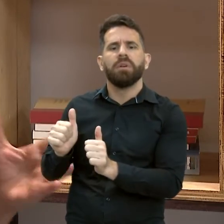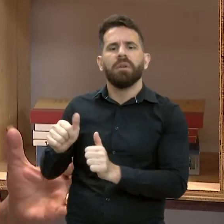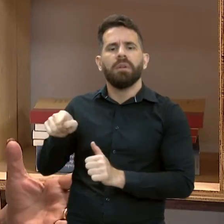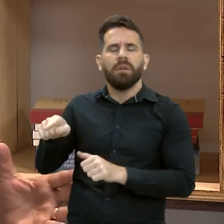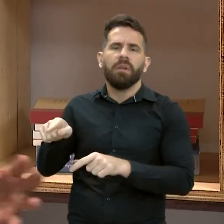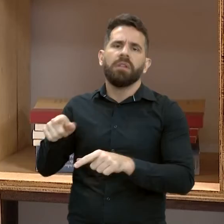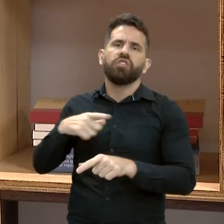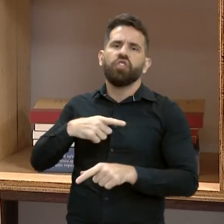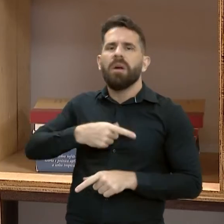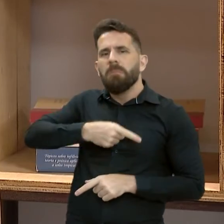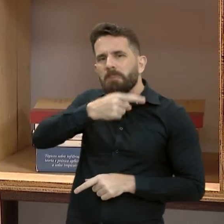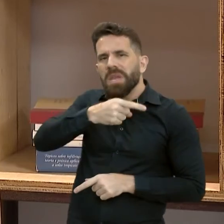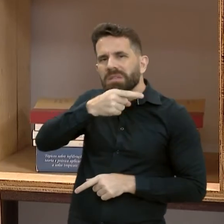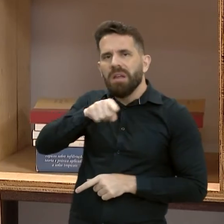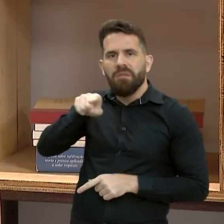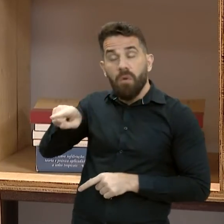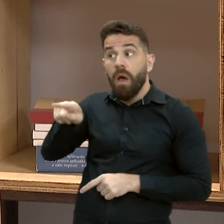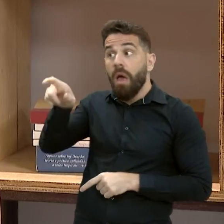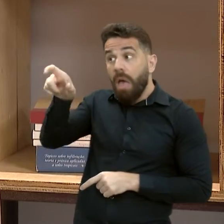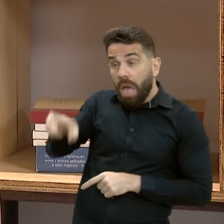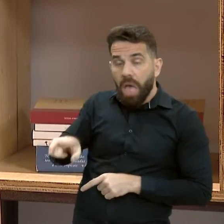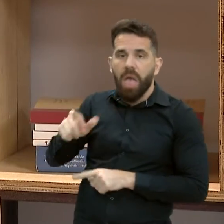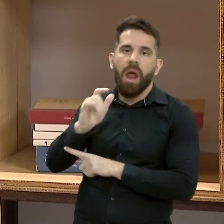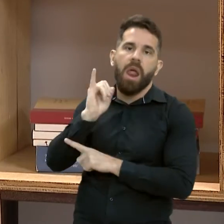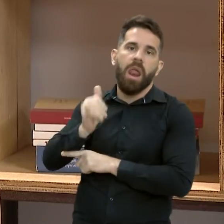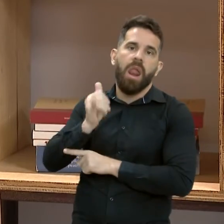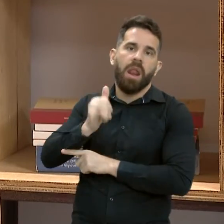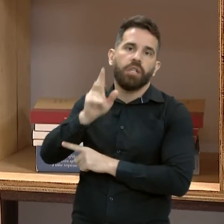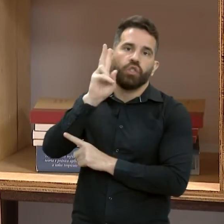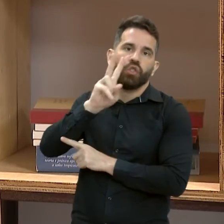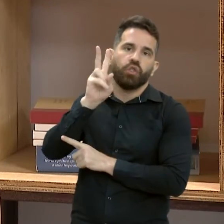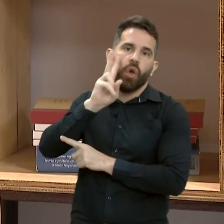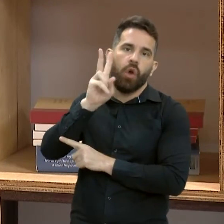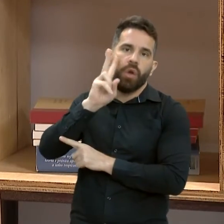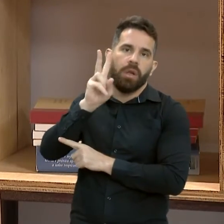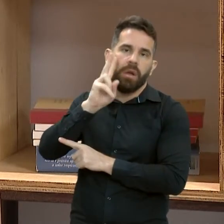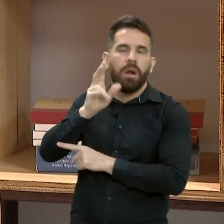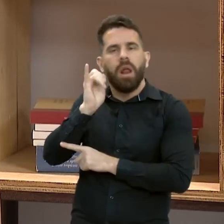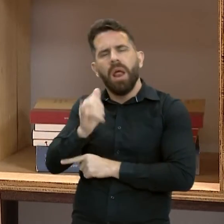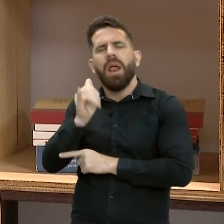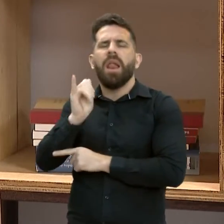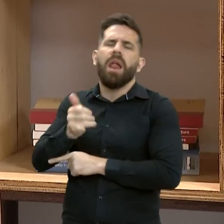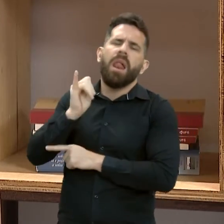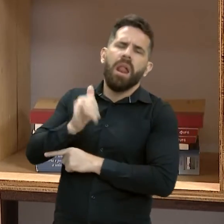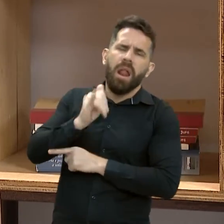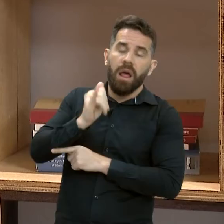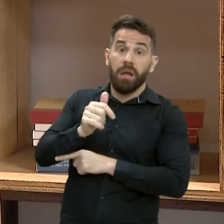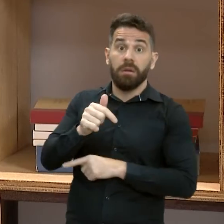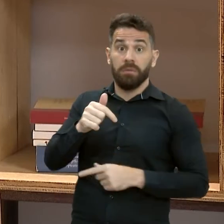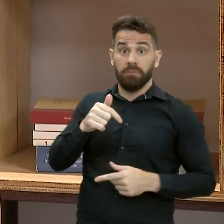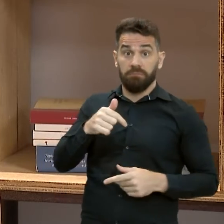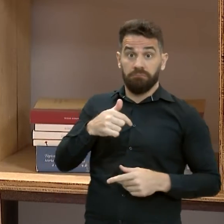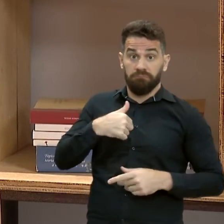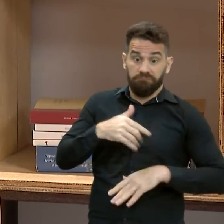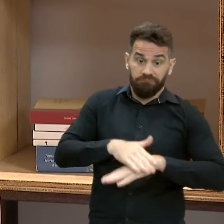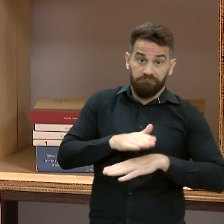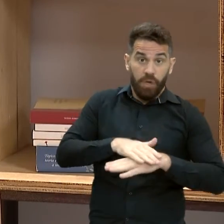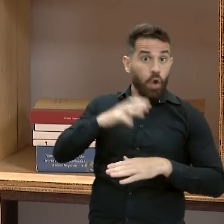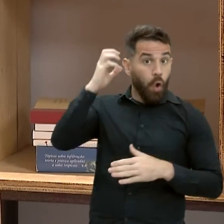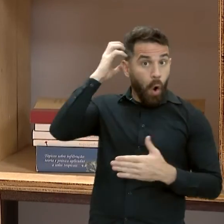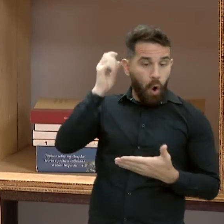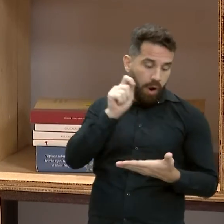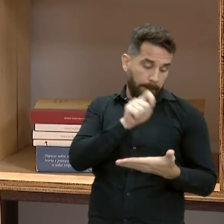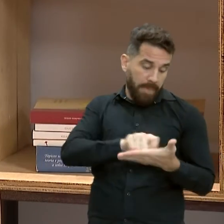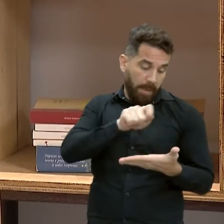a bisavó como a contadora de história. Então, o texto de Cora Coralina, ele vem muito dessa característica da